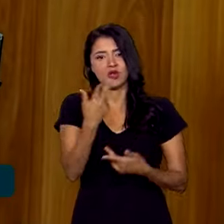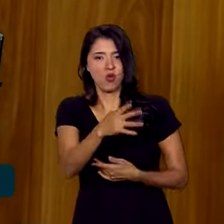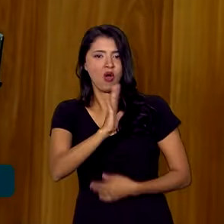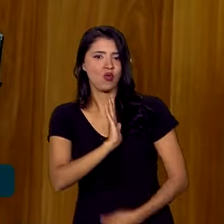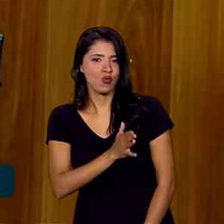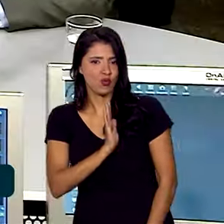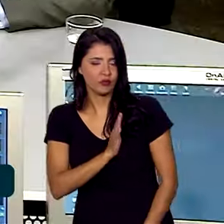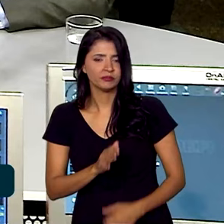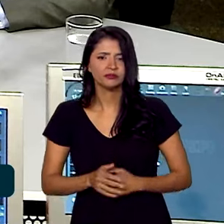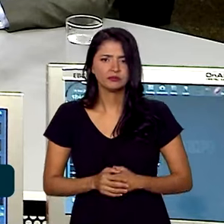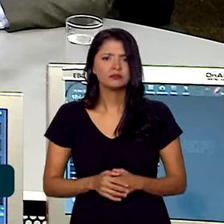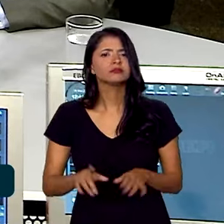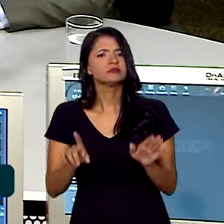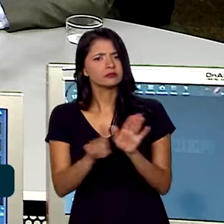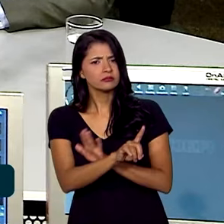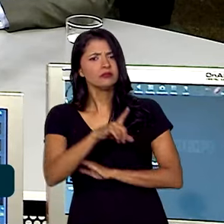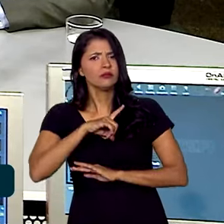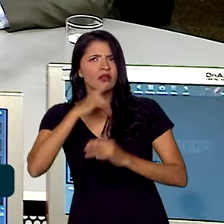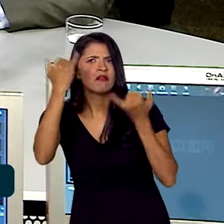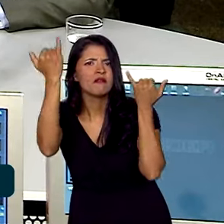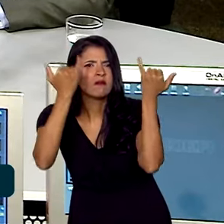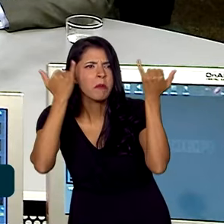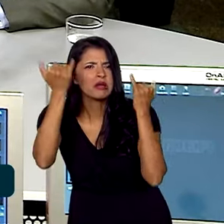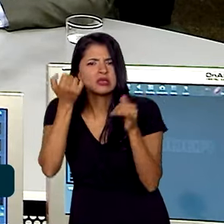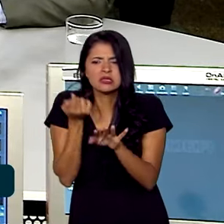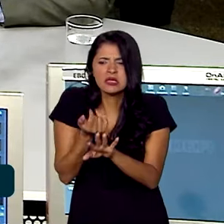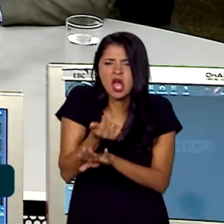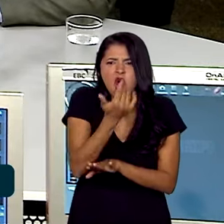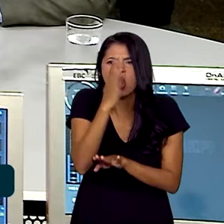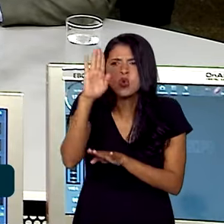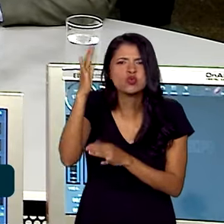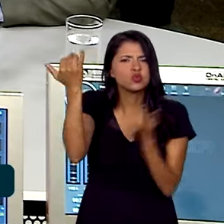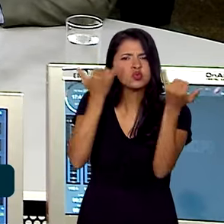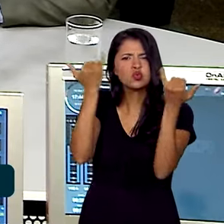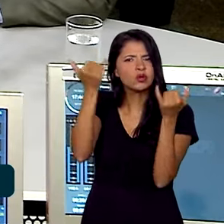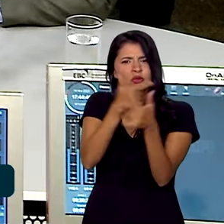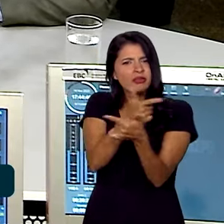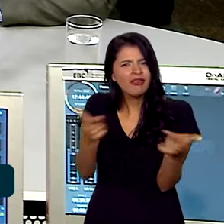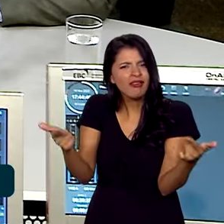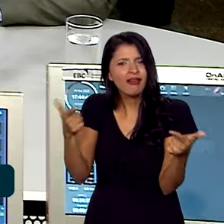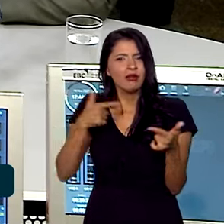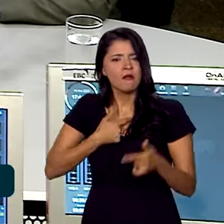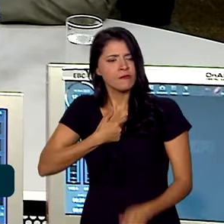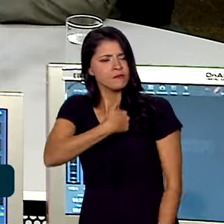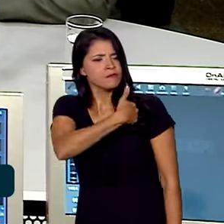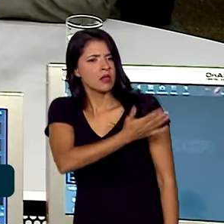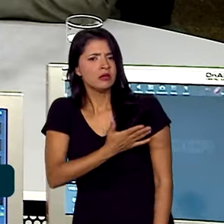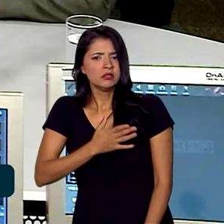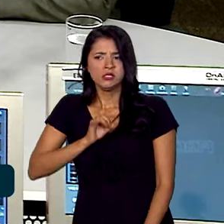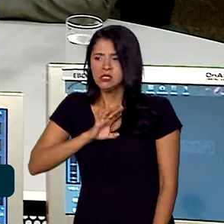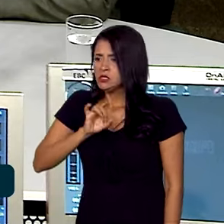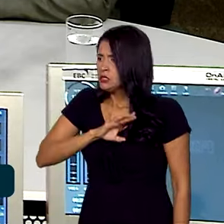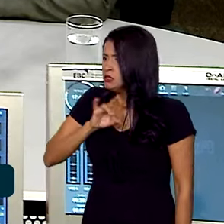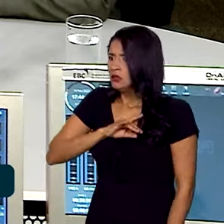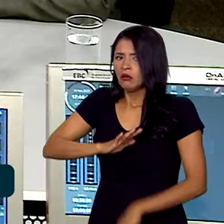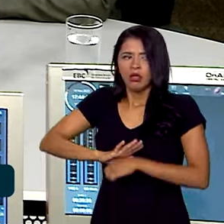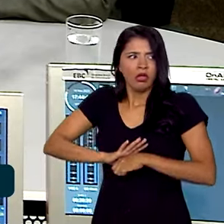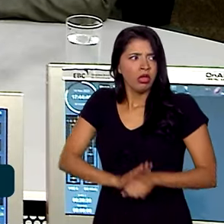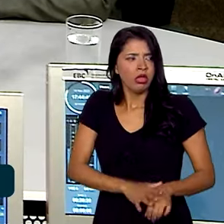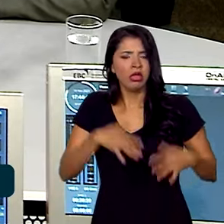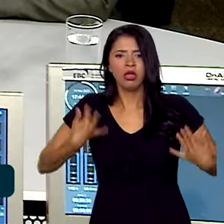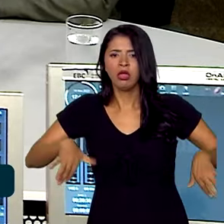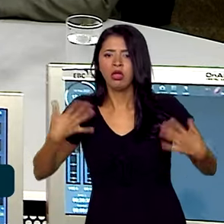cardíacas e tem a questão também da desinformação não é Fernando que gera preconceito medo e até essa